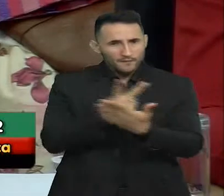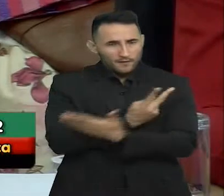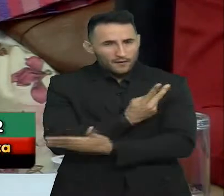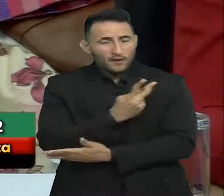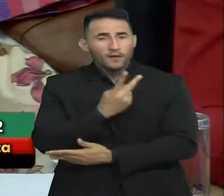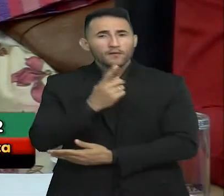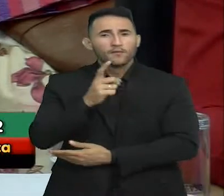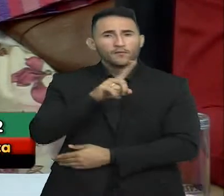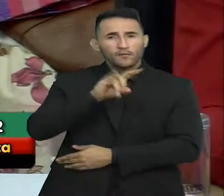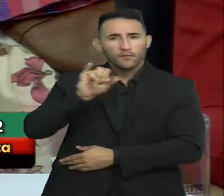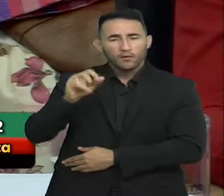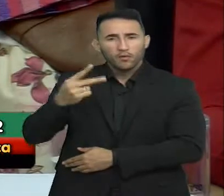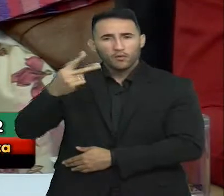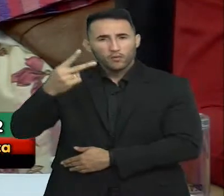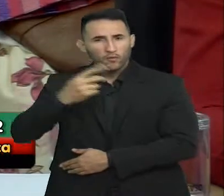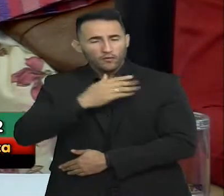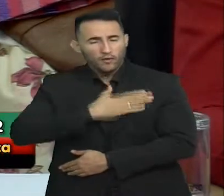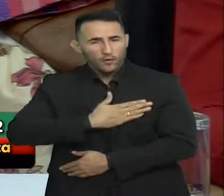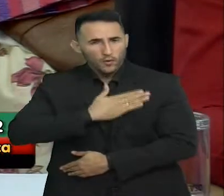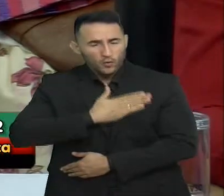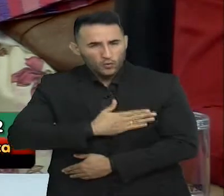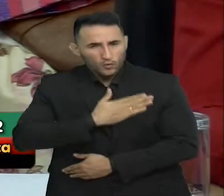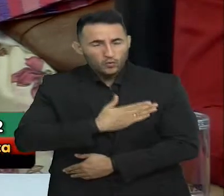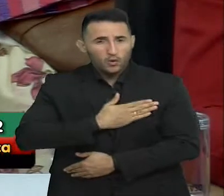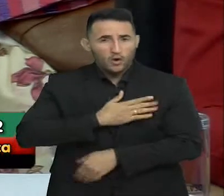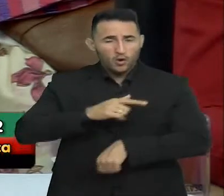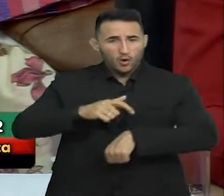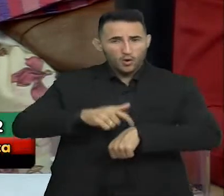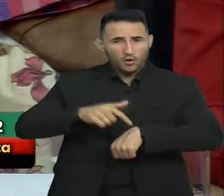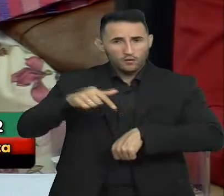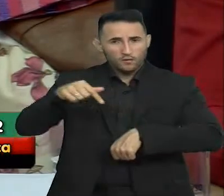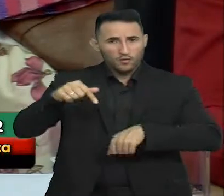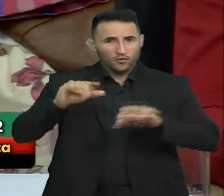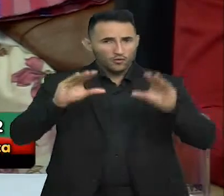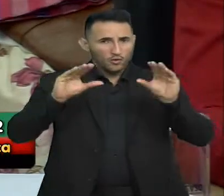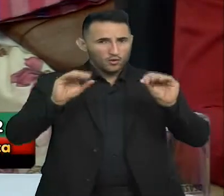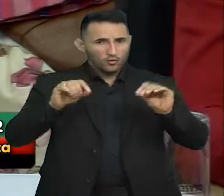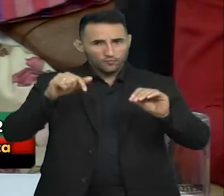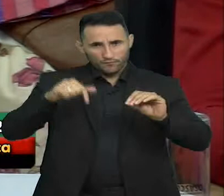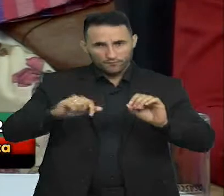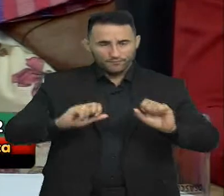dia 2 de agosto de 2022, às 19 horas, no